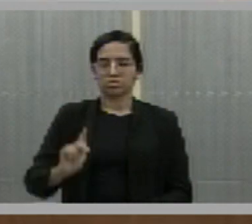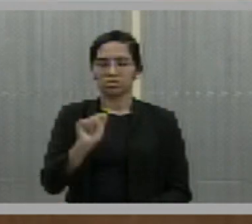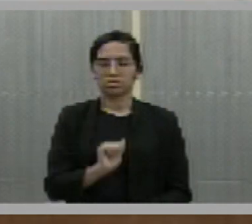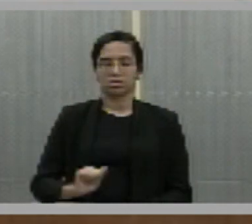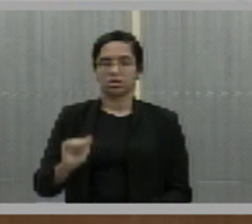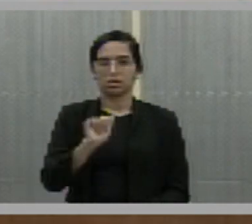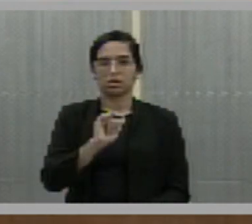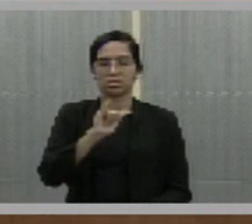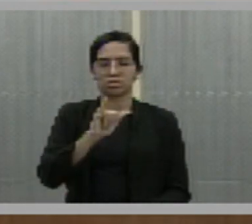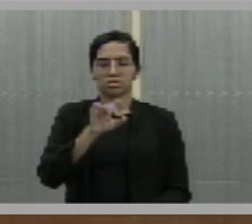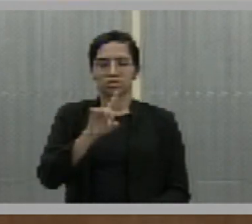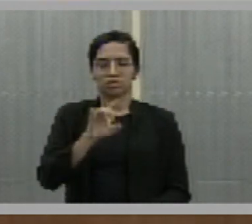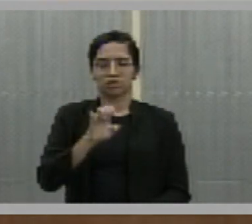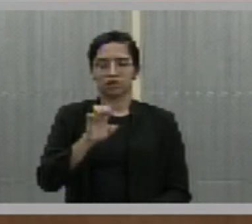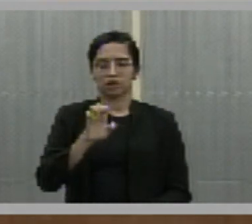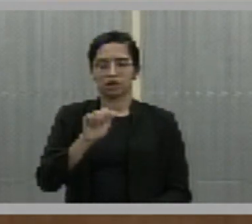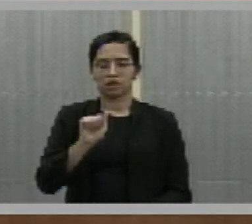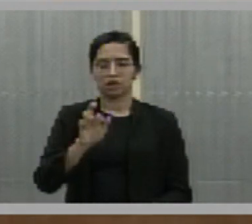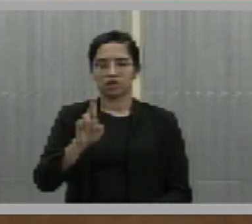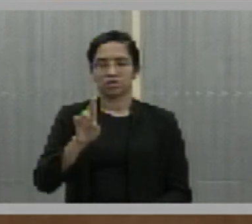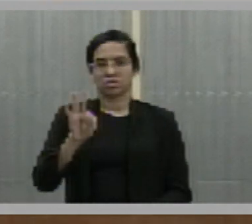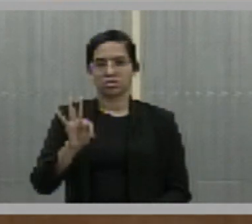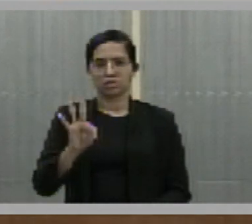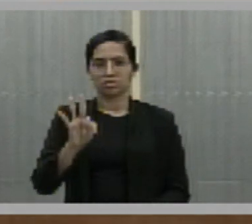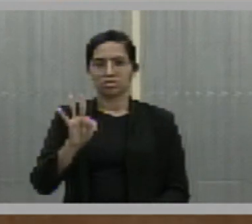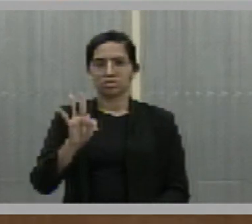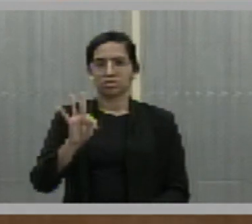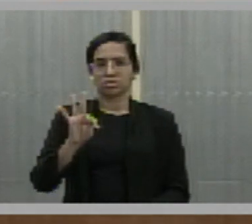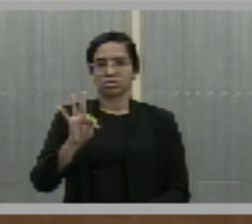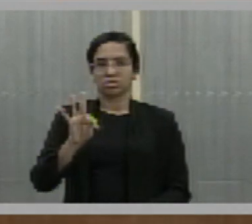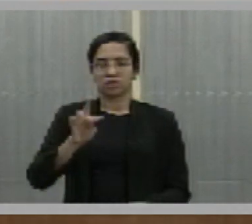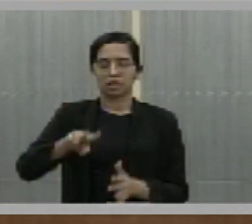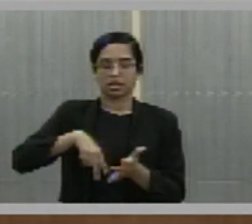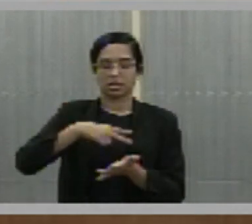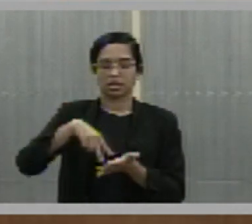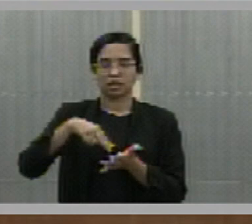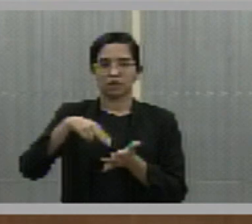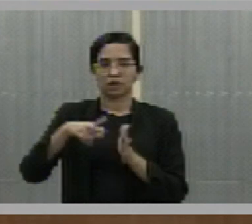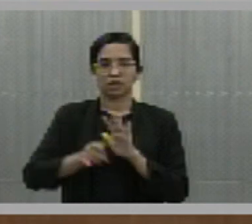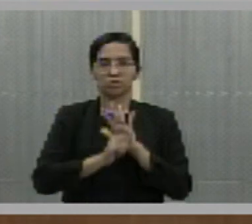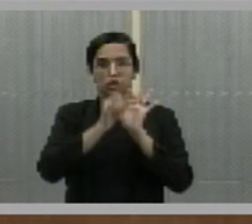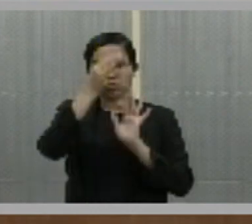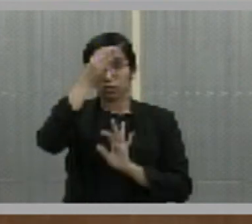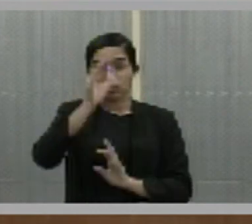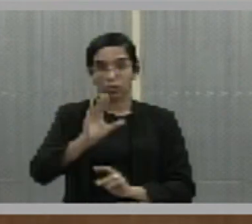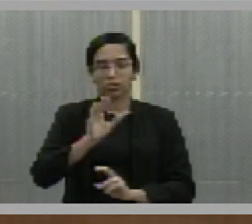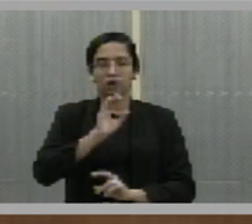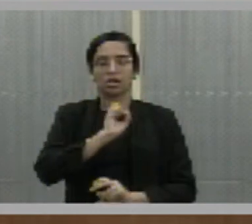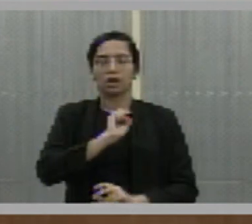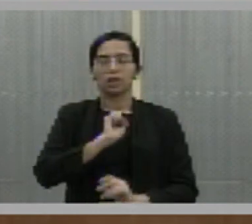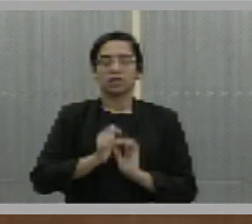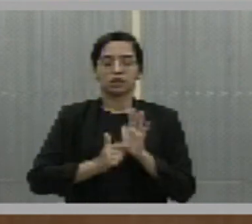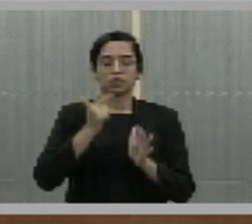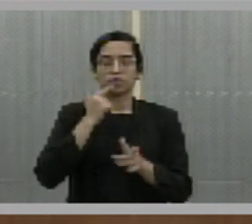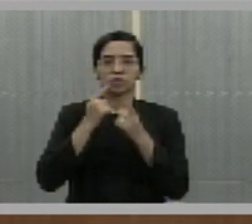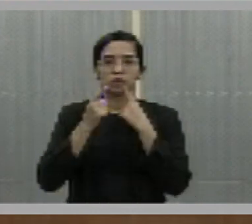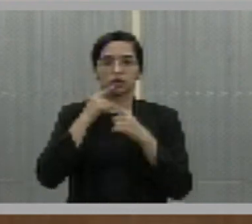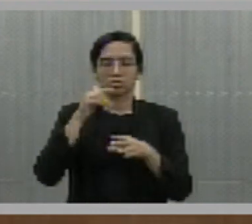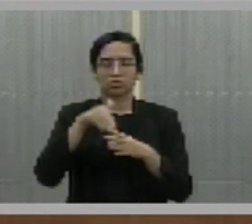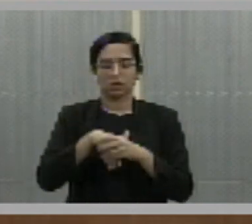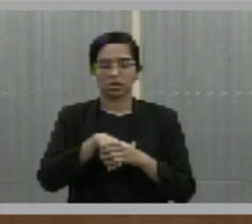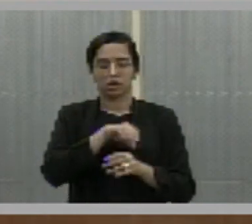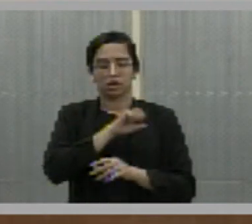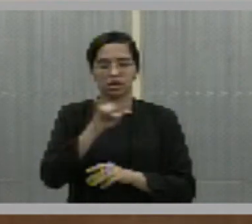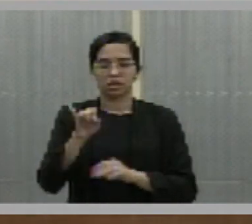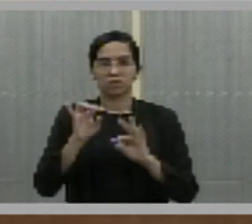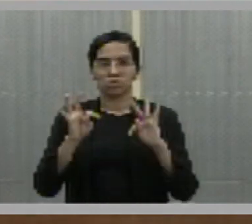Associação Idearte, dançando a sua identidade cultural. Em segunda votação. Em discussão. Em